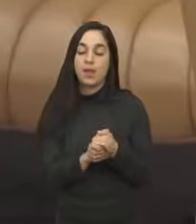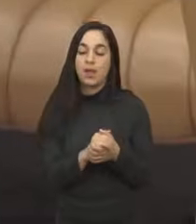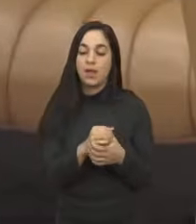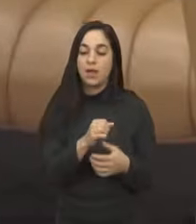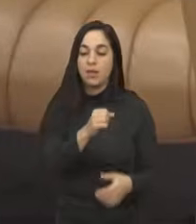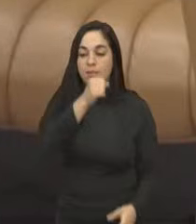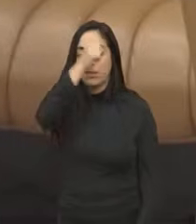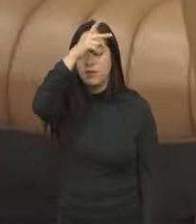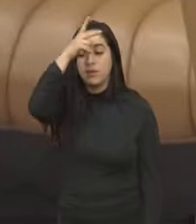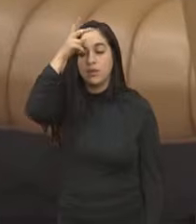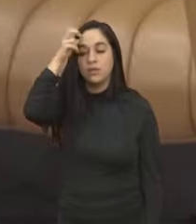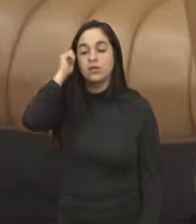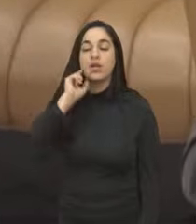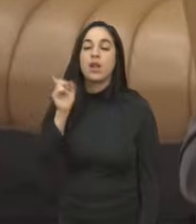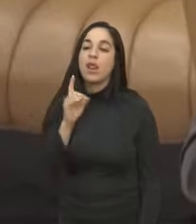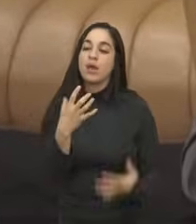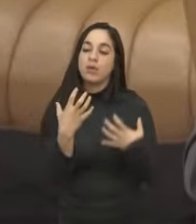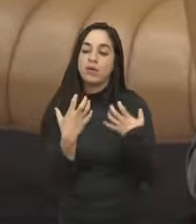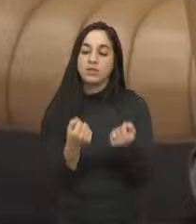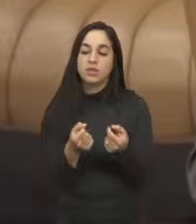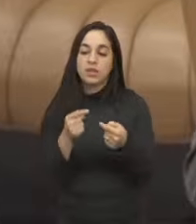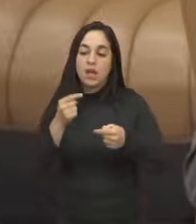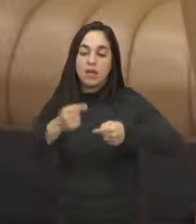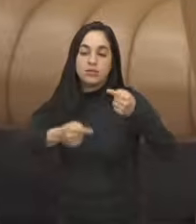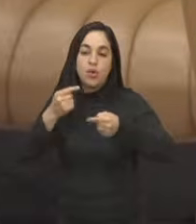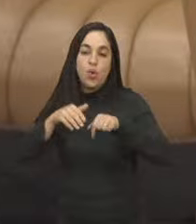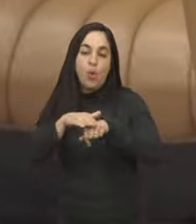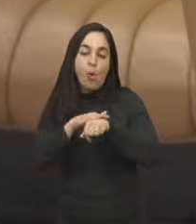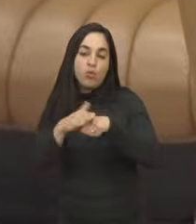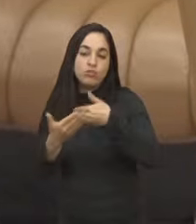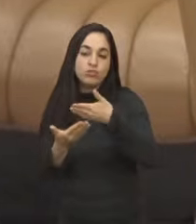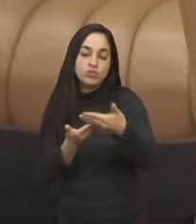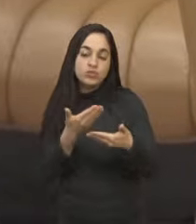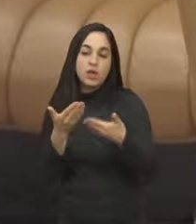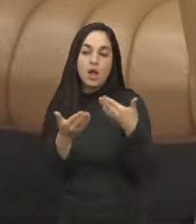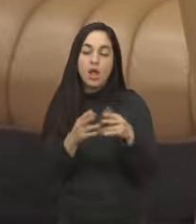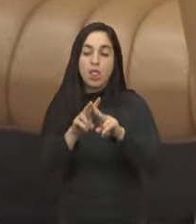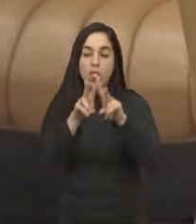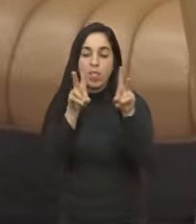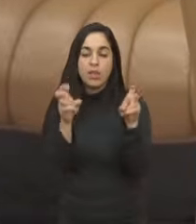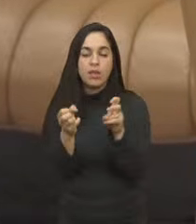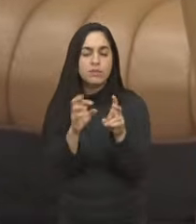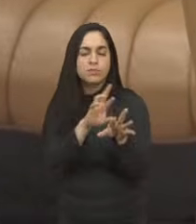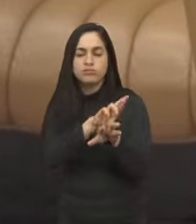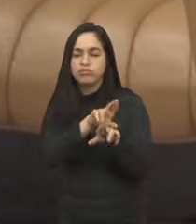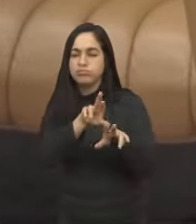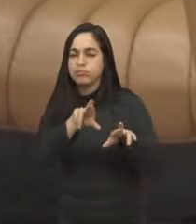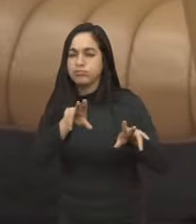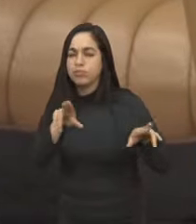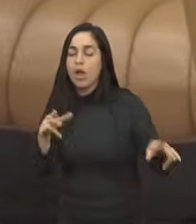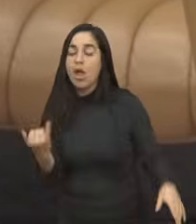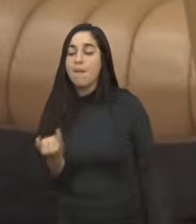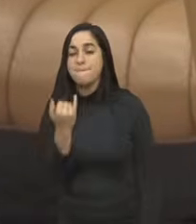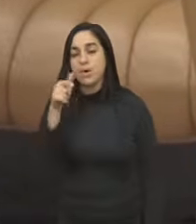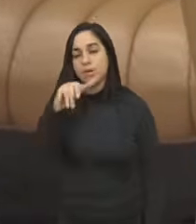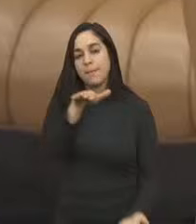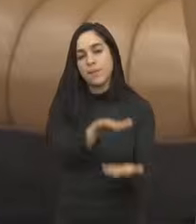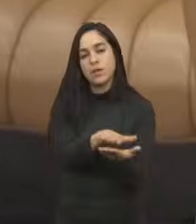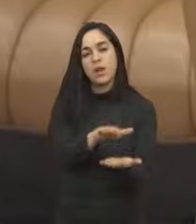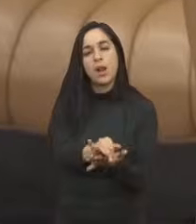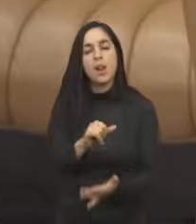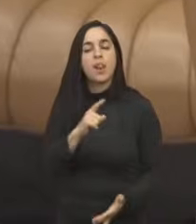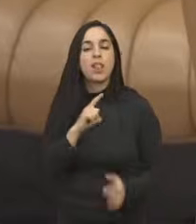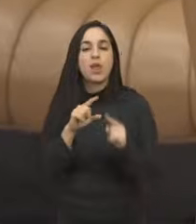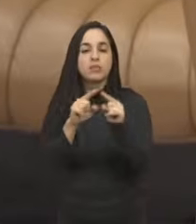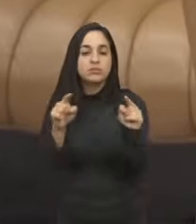se negado a discutir, se negado a ouvir, se negado a debater muitos temas que são importantes para o jacareense. A gente recebe muitas denúncias do